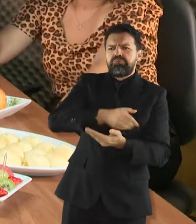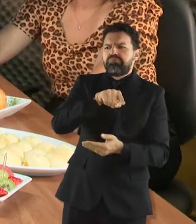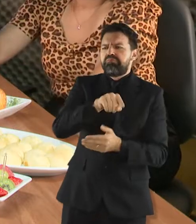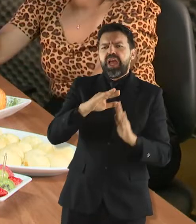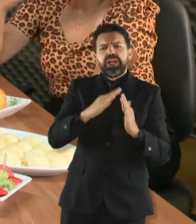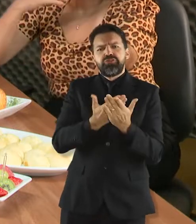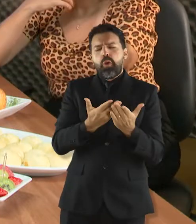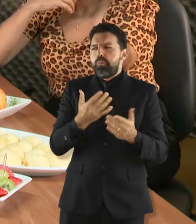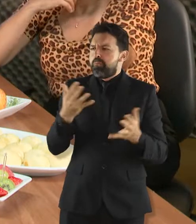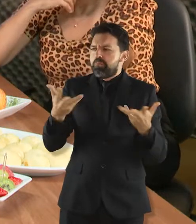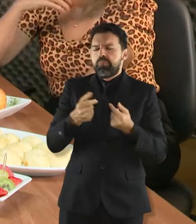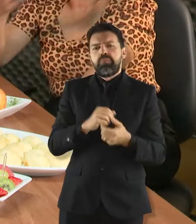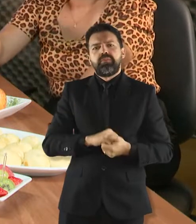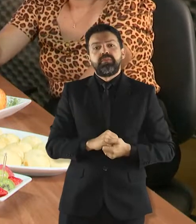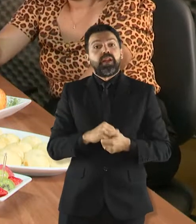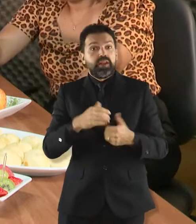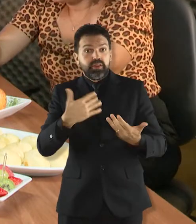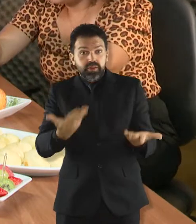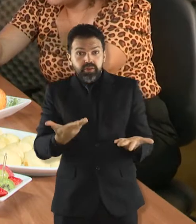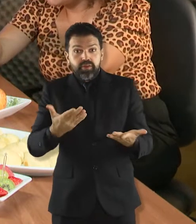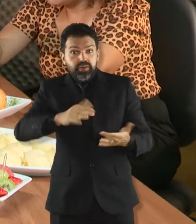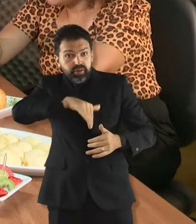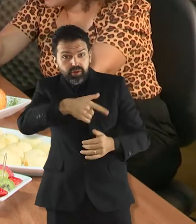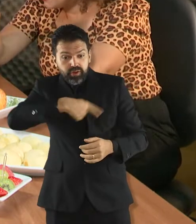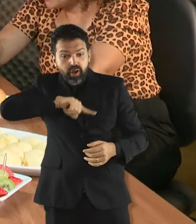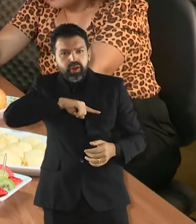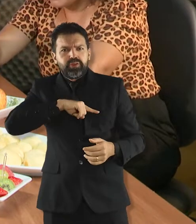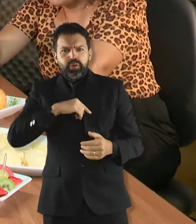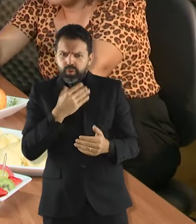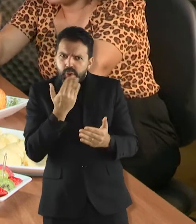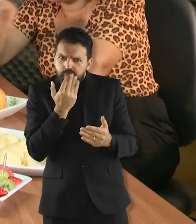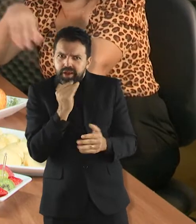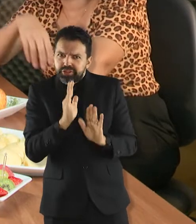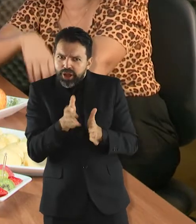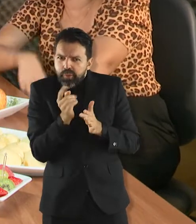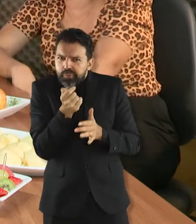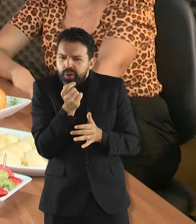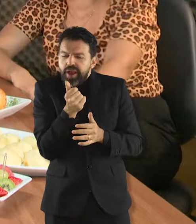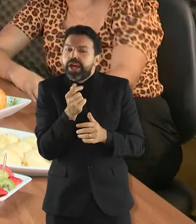gente está conversando aqui, a gente até já comeu um pouquinho aqui, vou até comer jamais.